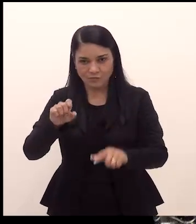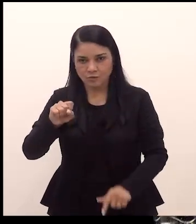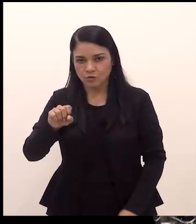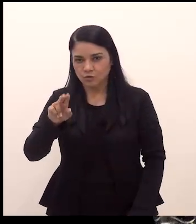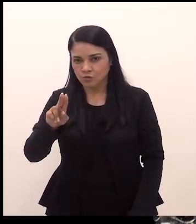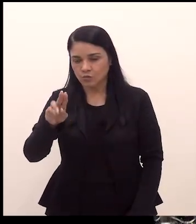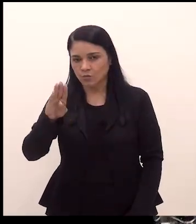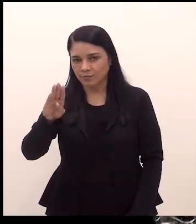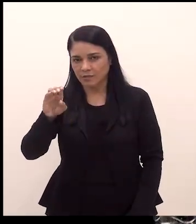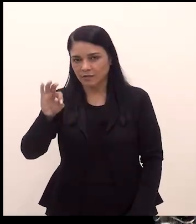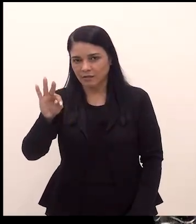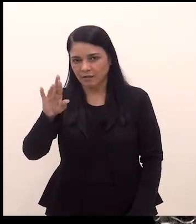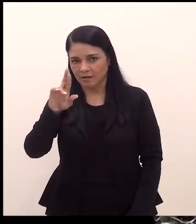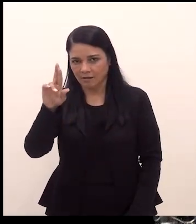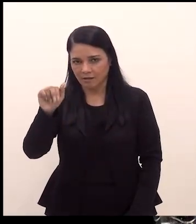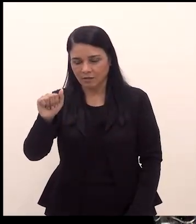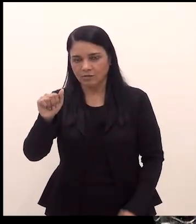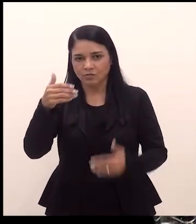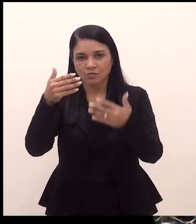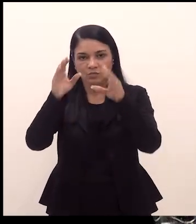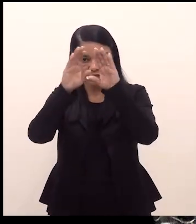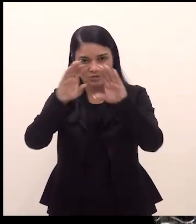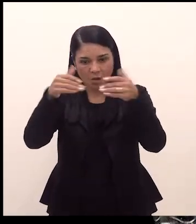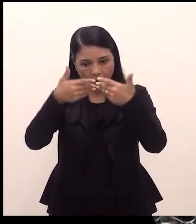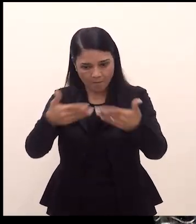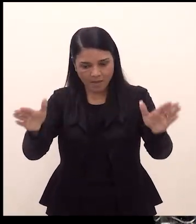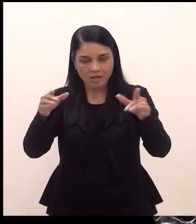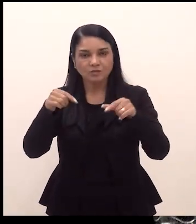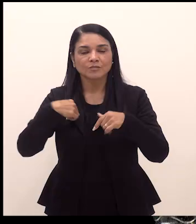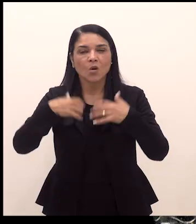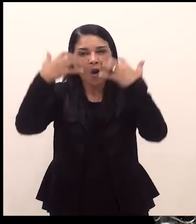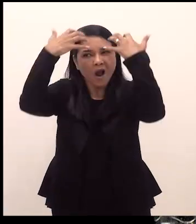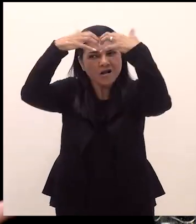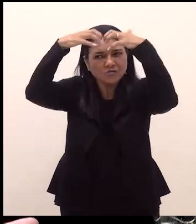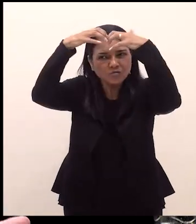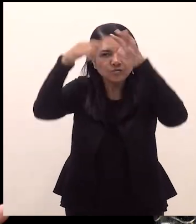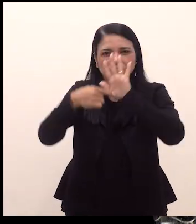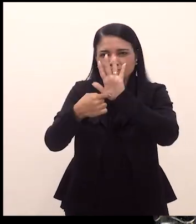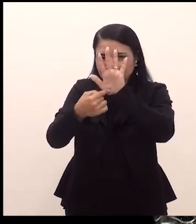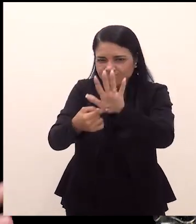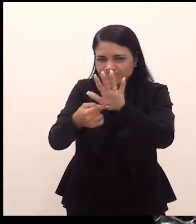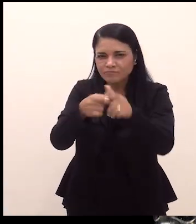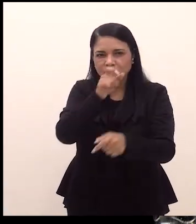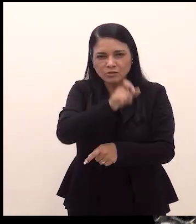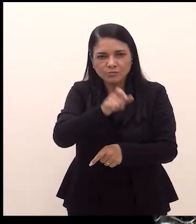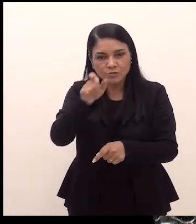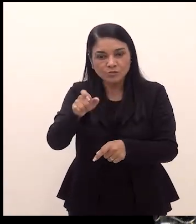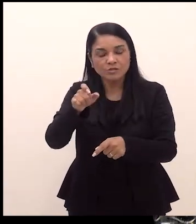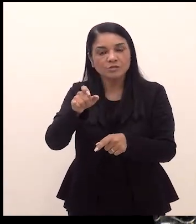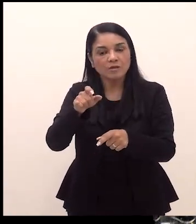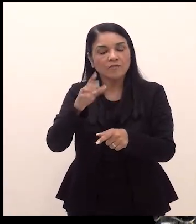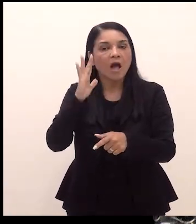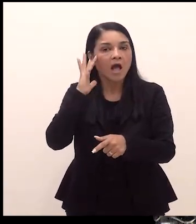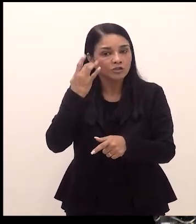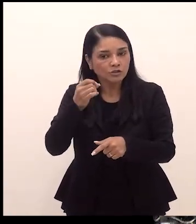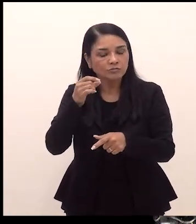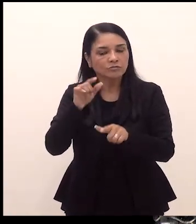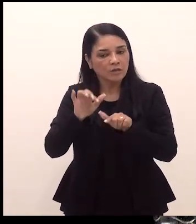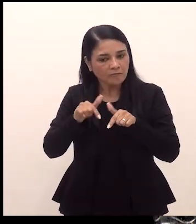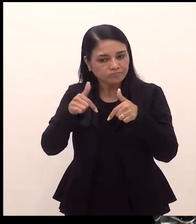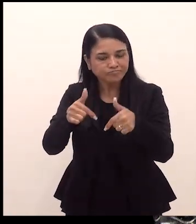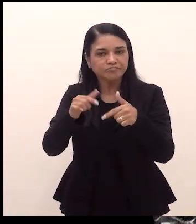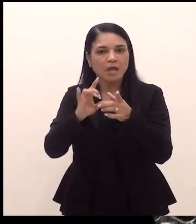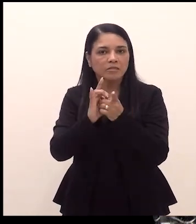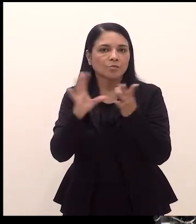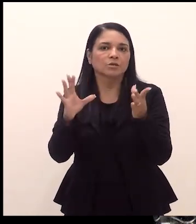a gente chamou a exposição de Subterrâneos a Céu Aberto para tentar mostrar um pouco do raciocínio, da cognição dessas pessoas que achavam realmente